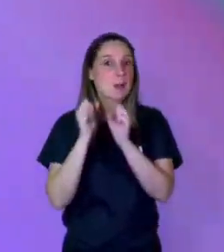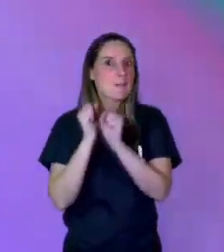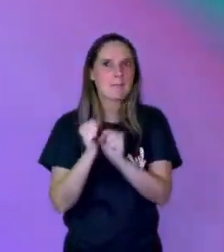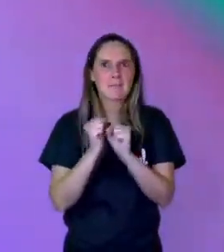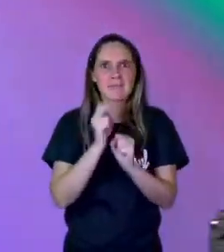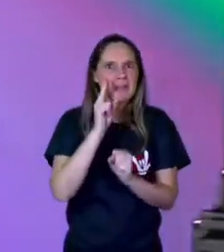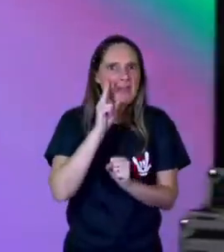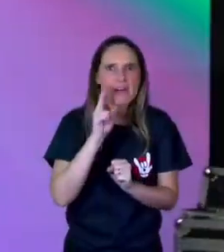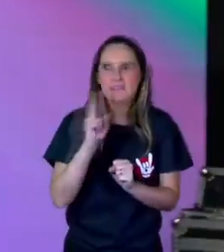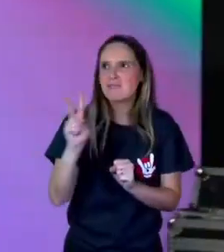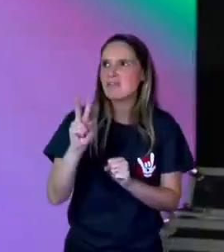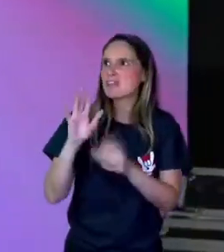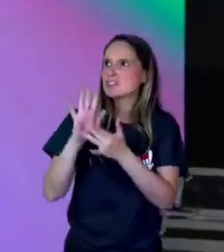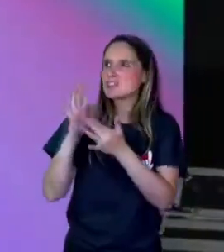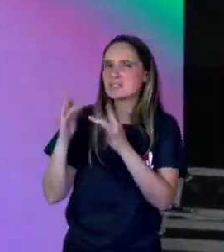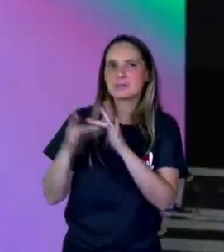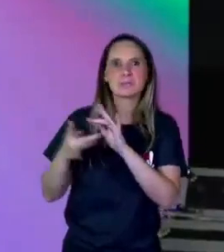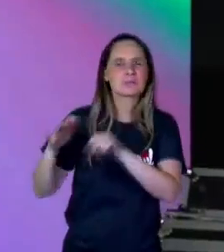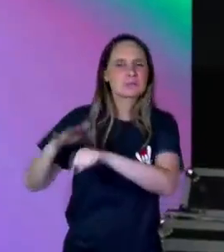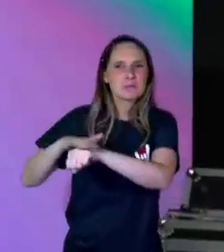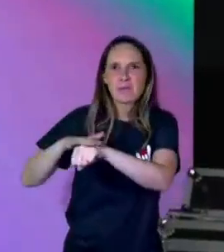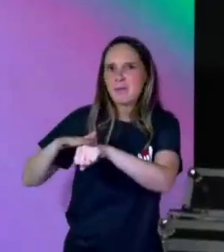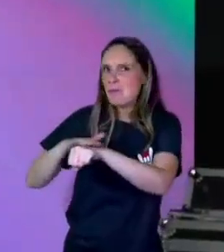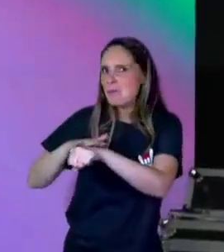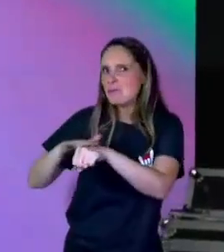Você teria visto ele ser preso.